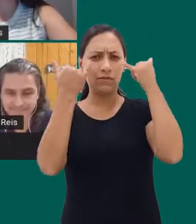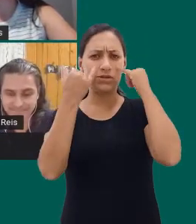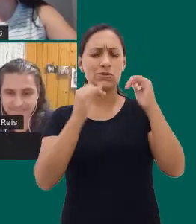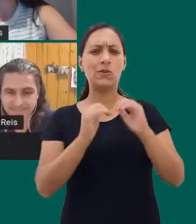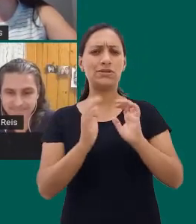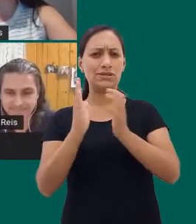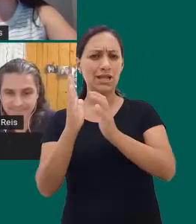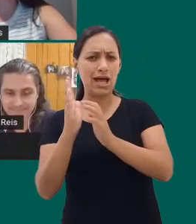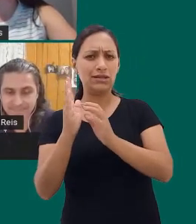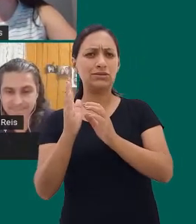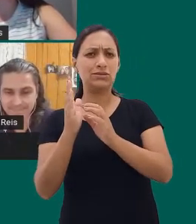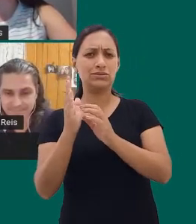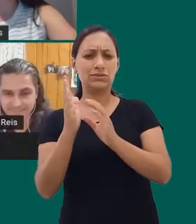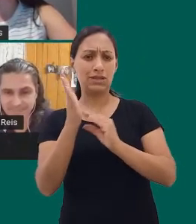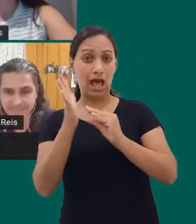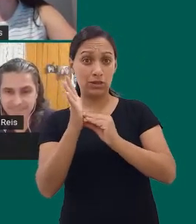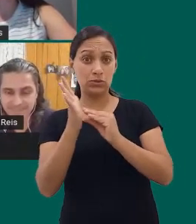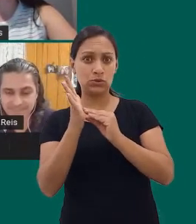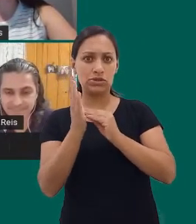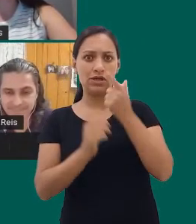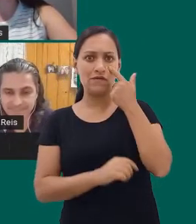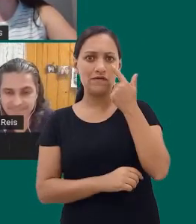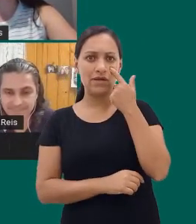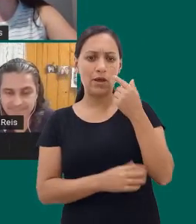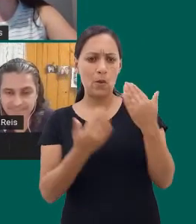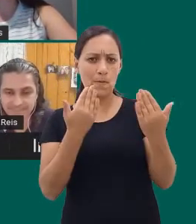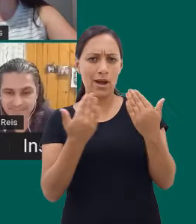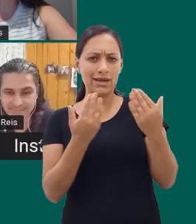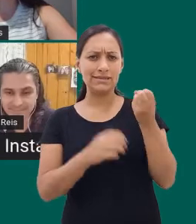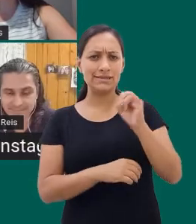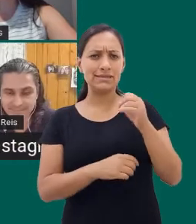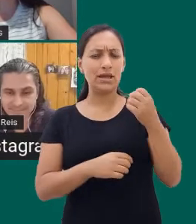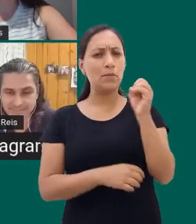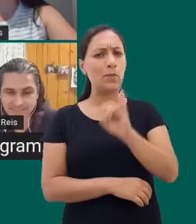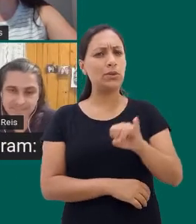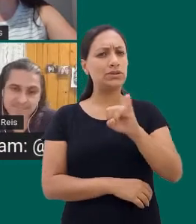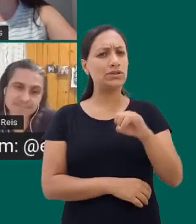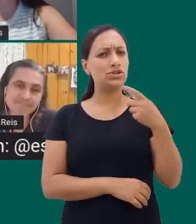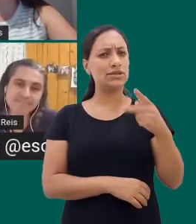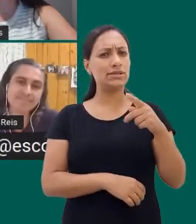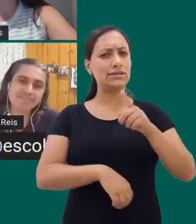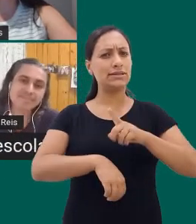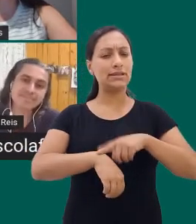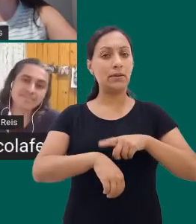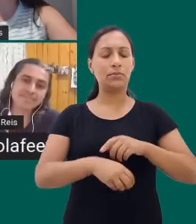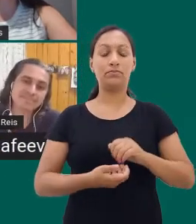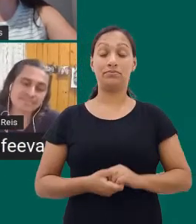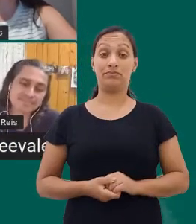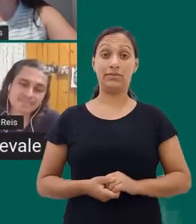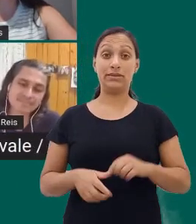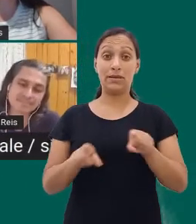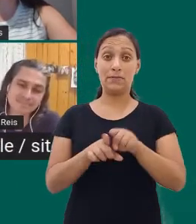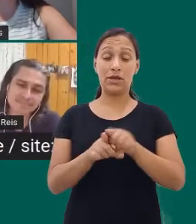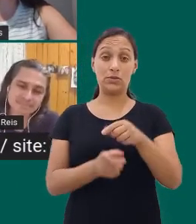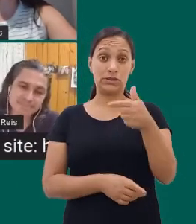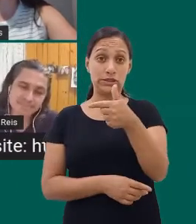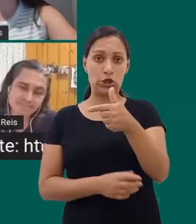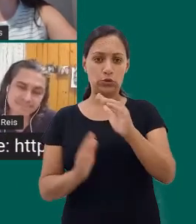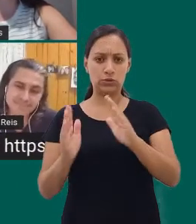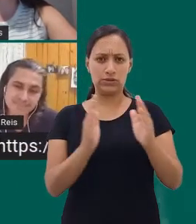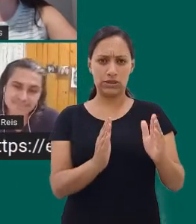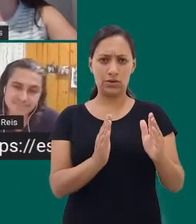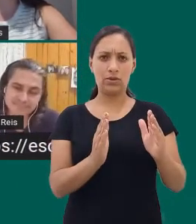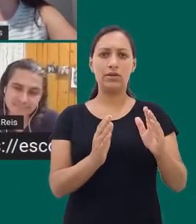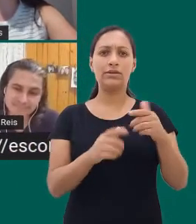são importantes para aquele momento. Né? O grupo do segundo ciclo estava trabalhando, por exemplo, com impostos, né? A gente buscou na hora e